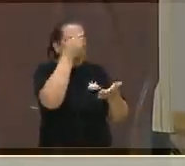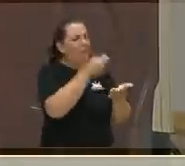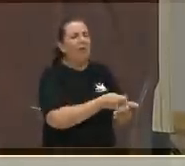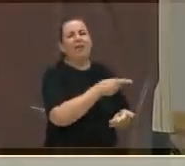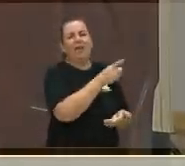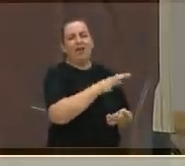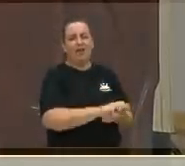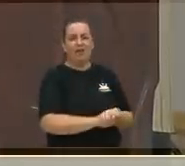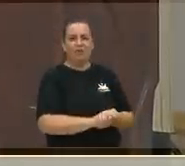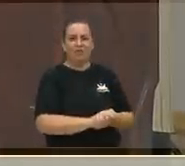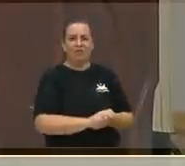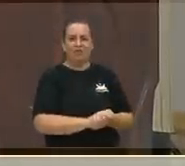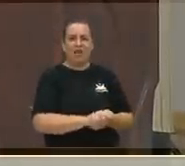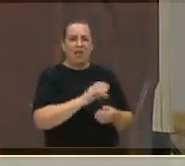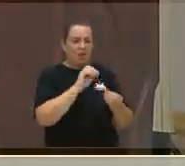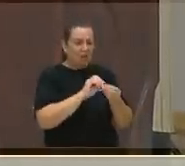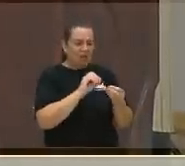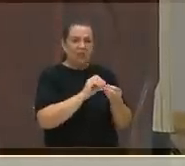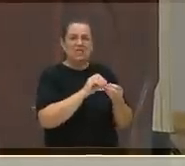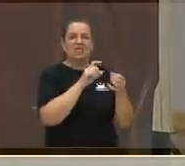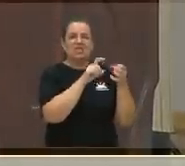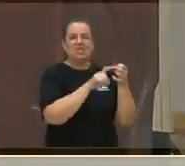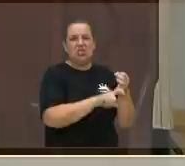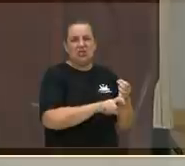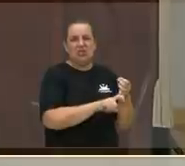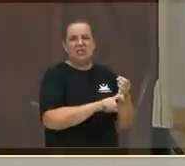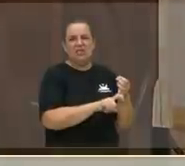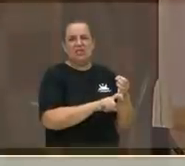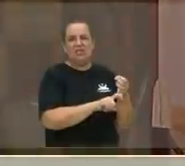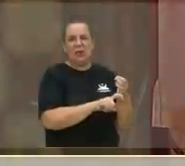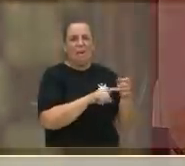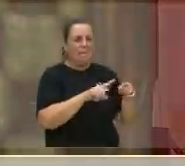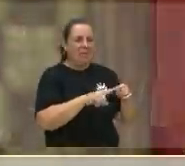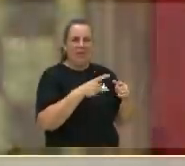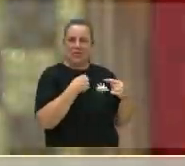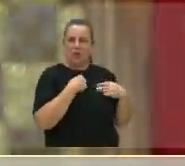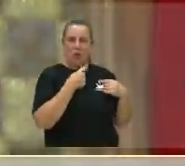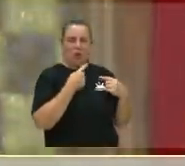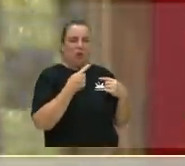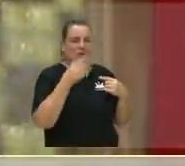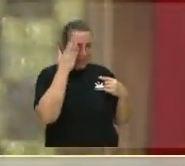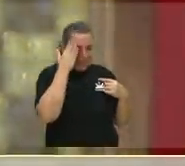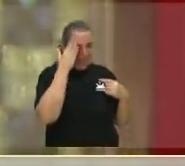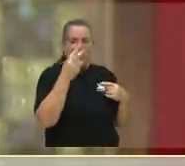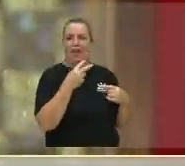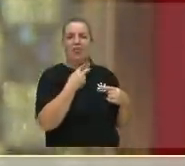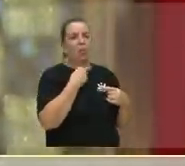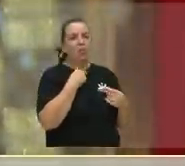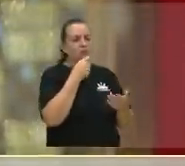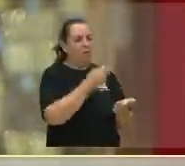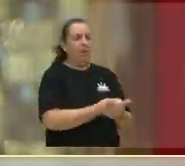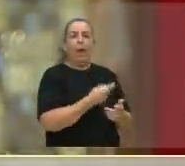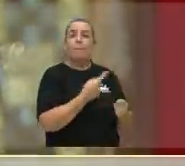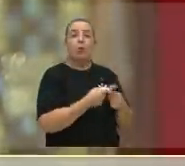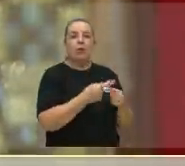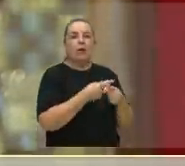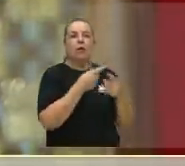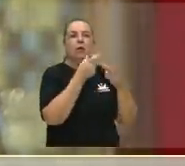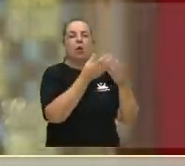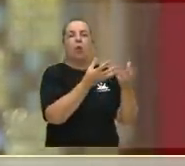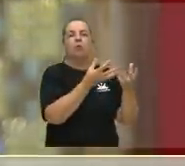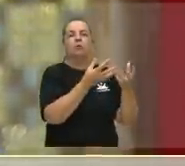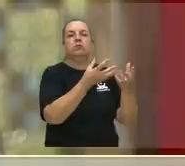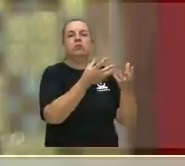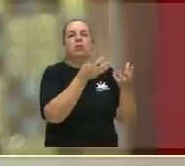que eu não podia pagar eu sabia e fiz a e ainda